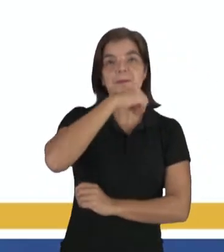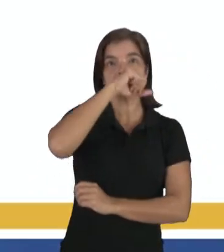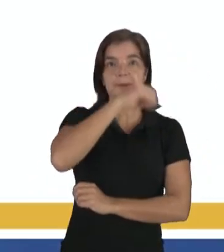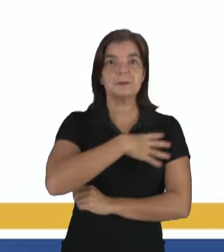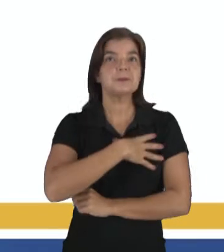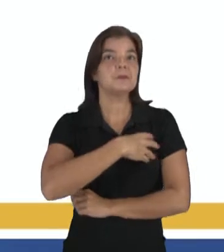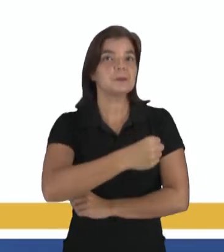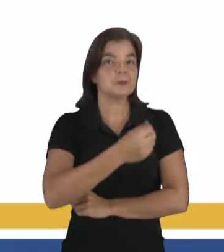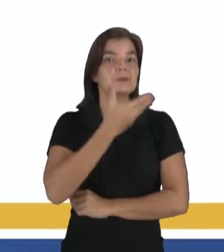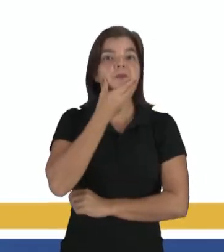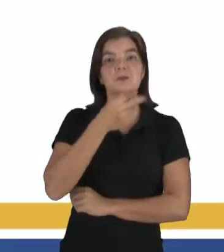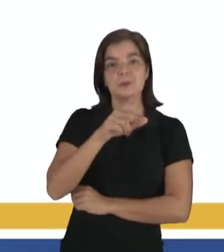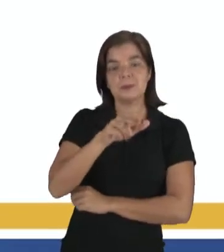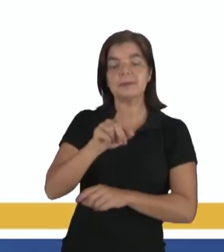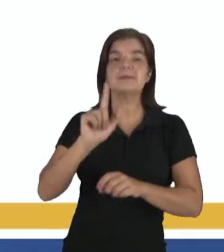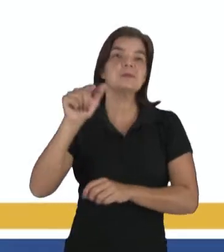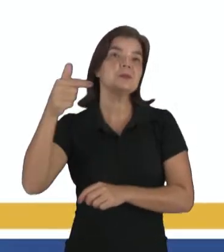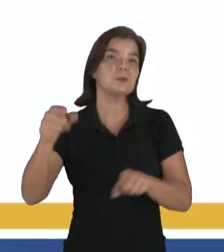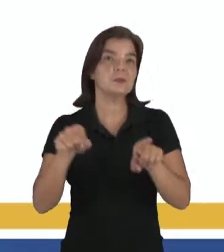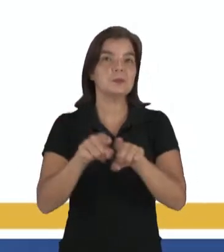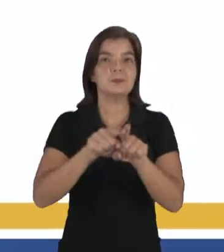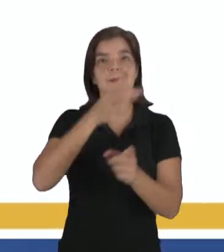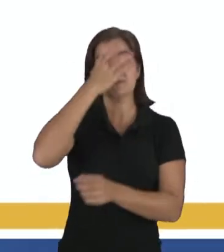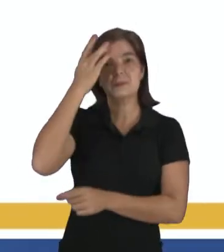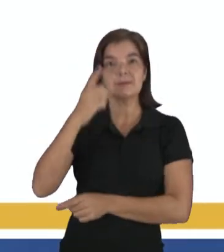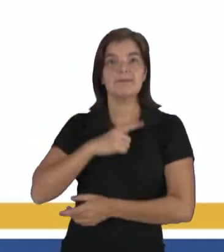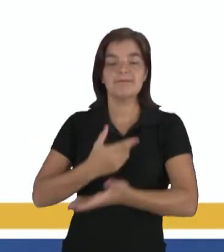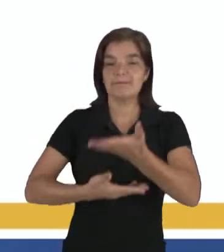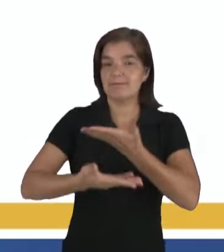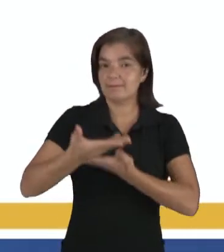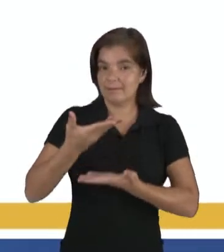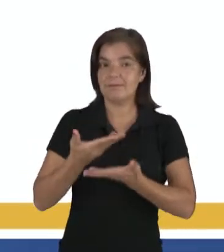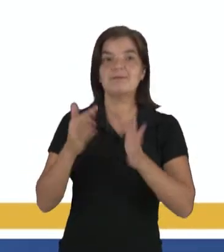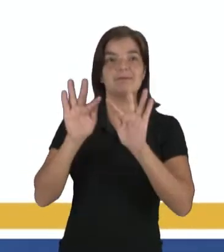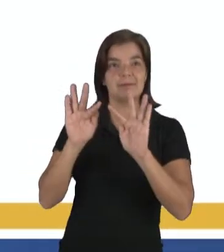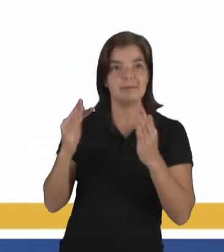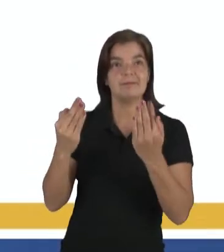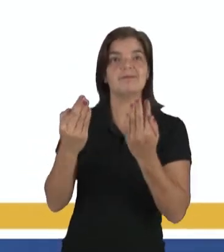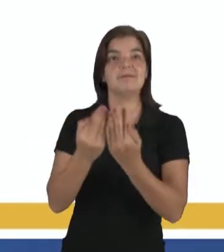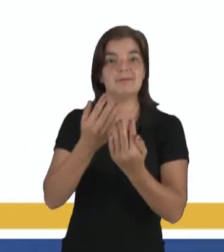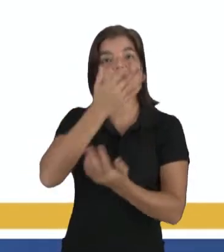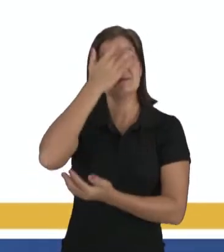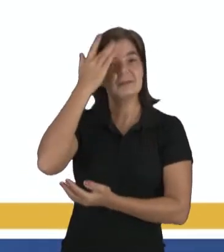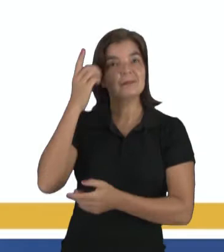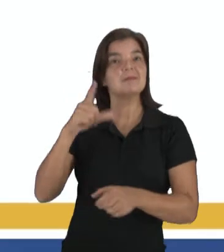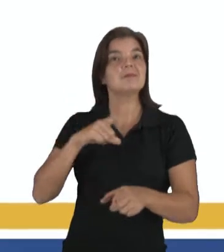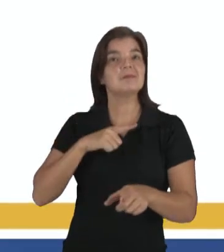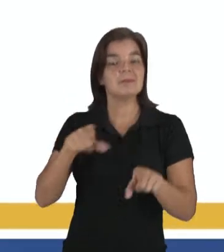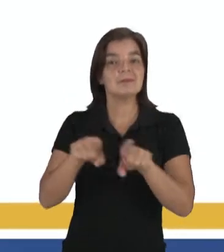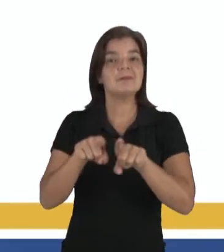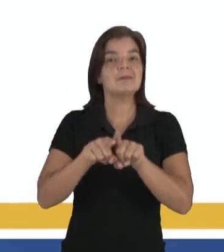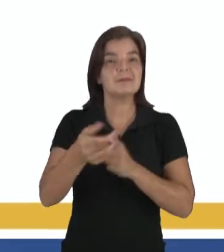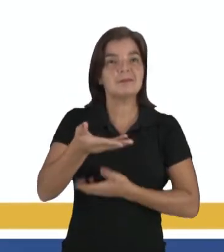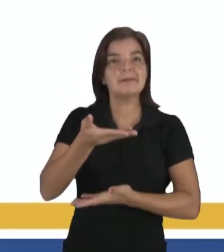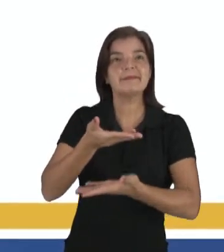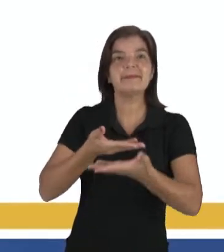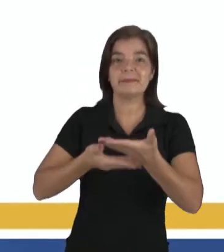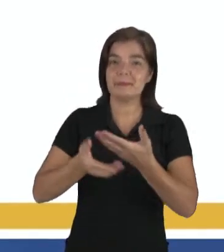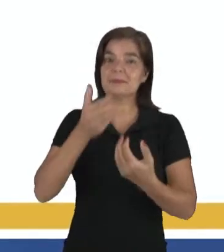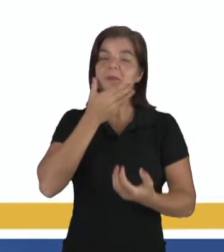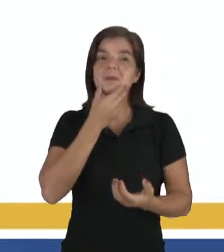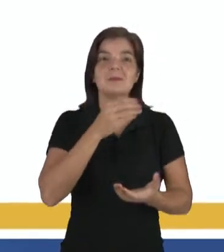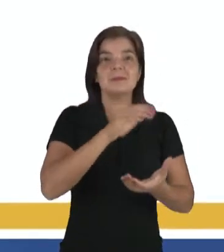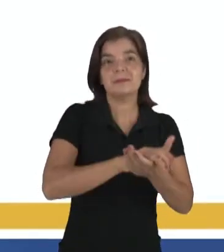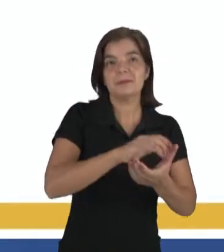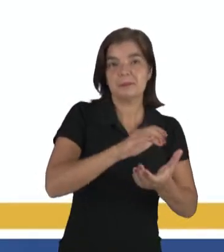os pais filhos irmãos e etc pessoas que possuem relação de parentesco e pessoas cujas relações foram